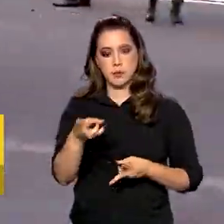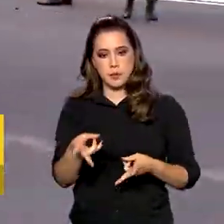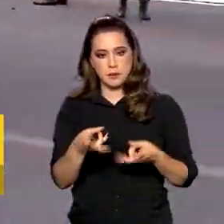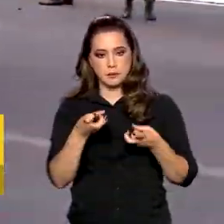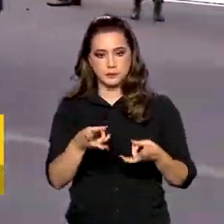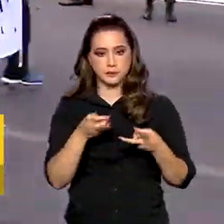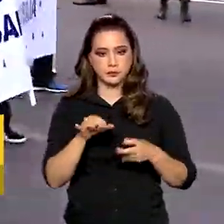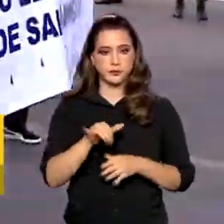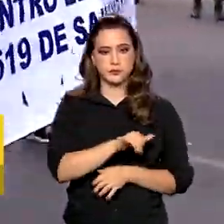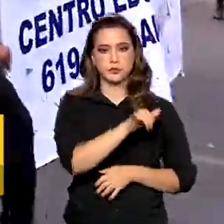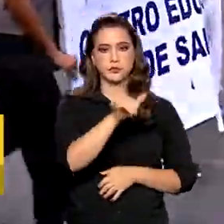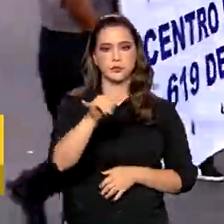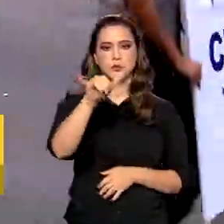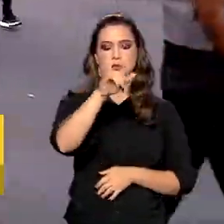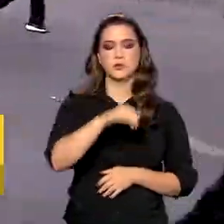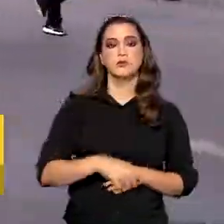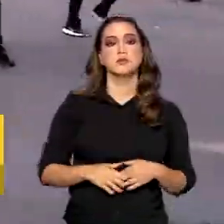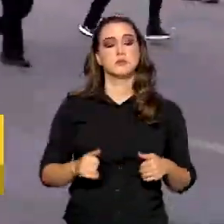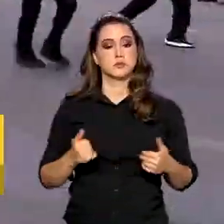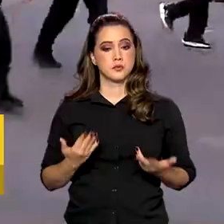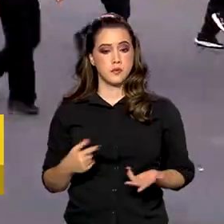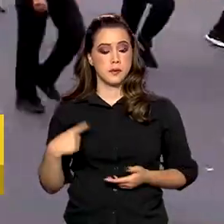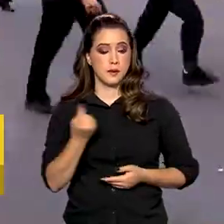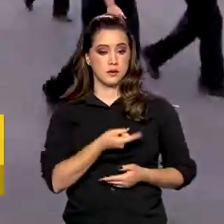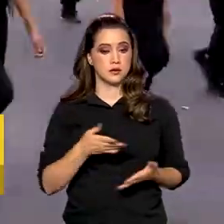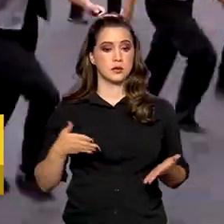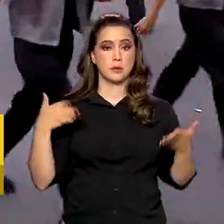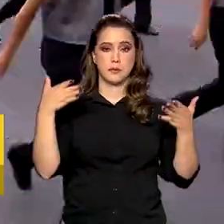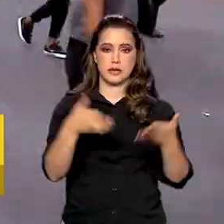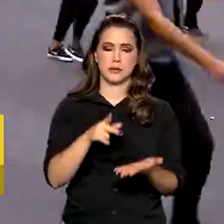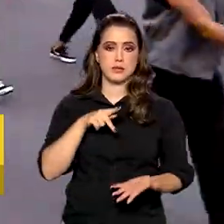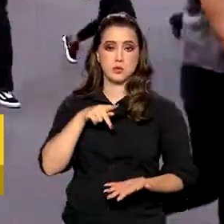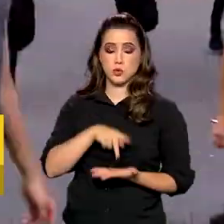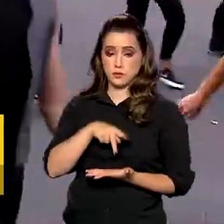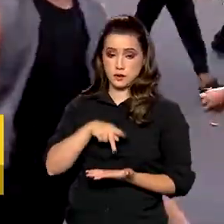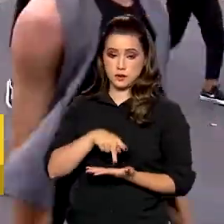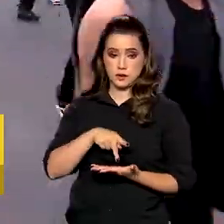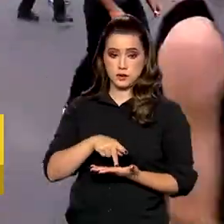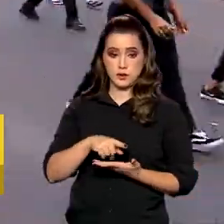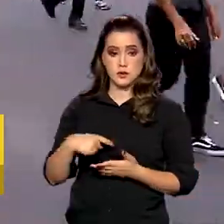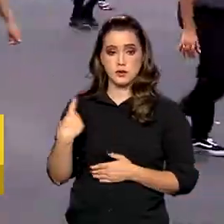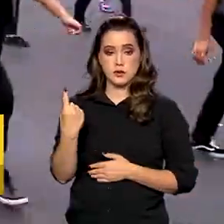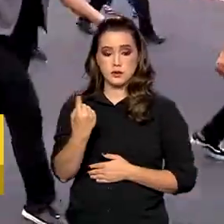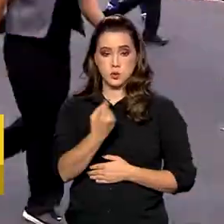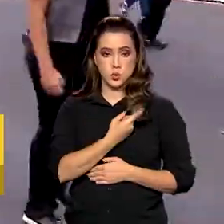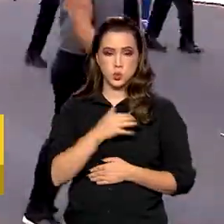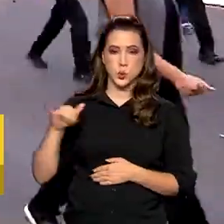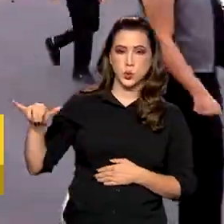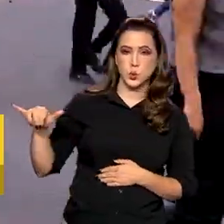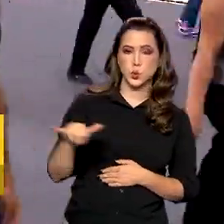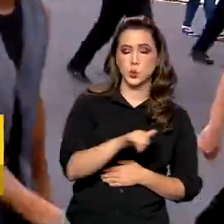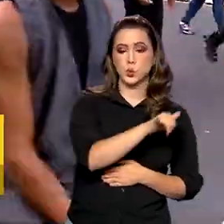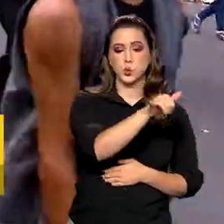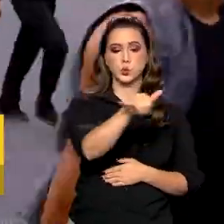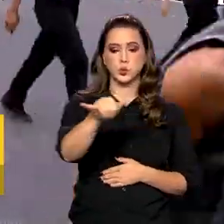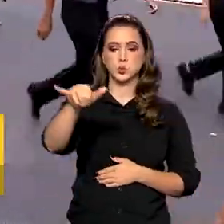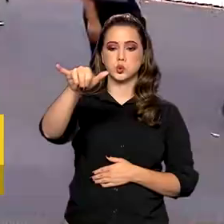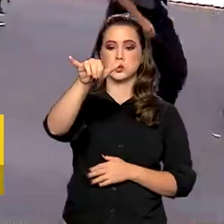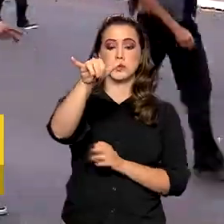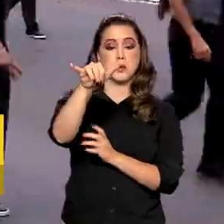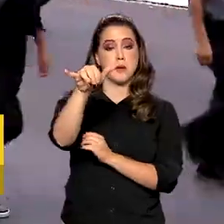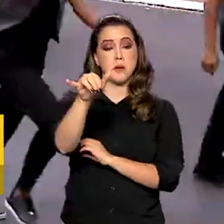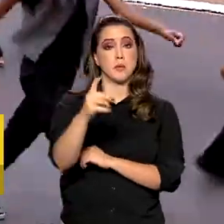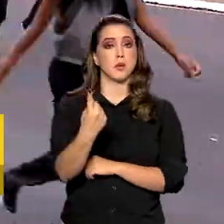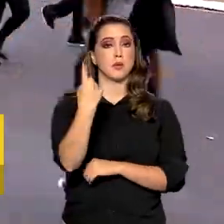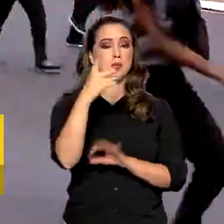reconhecimento aéreo. Aí, a nossa participação efetiva com aeronaves de caça aconteceu pelo primeiro grupo de aviação de